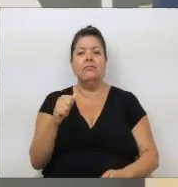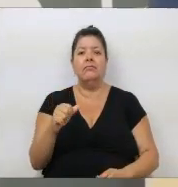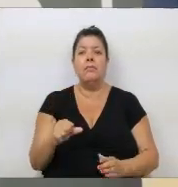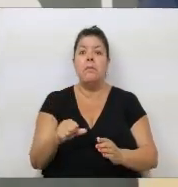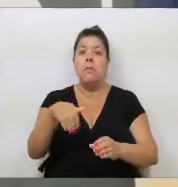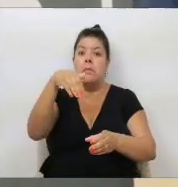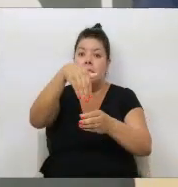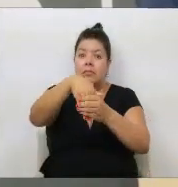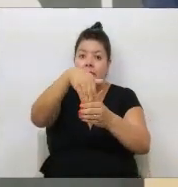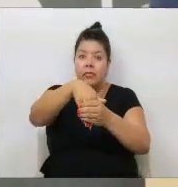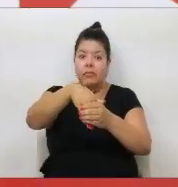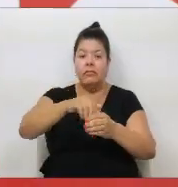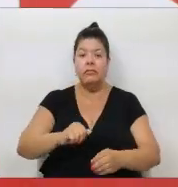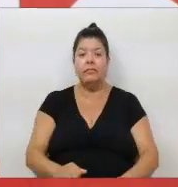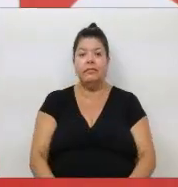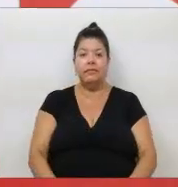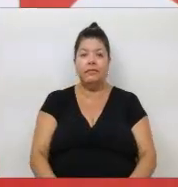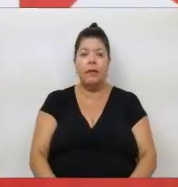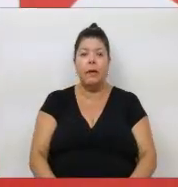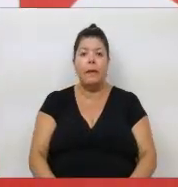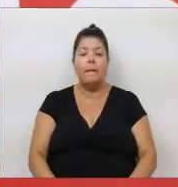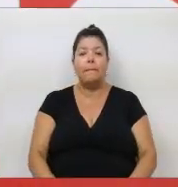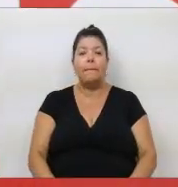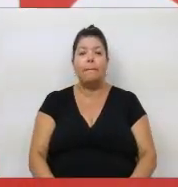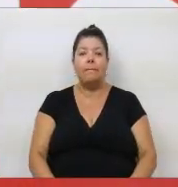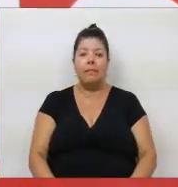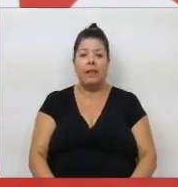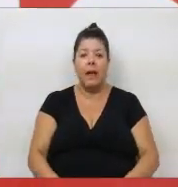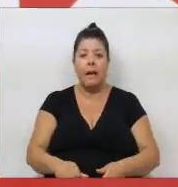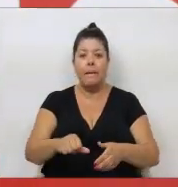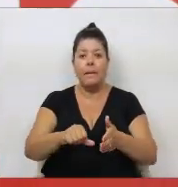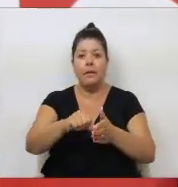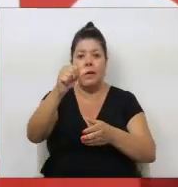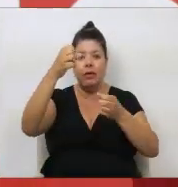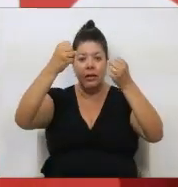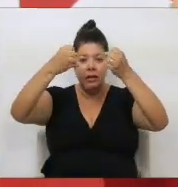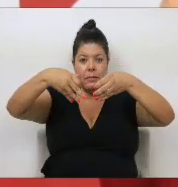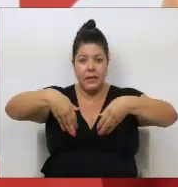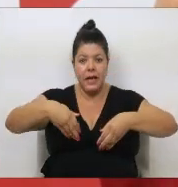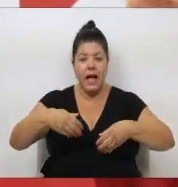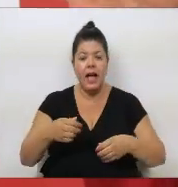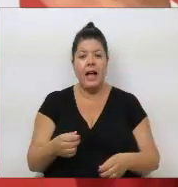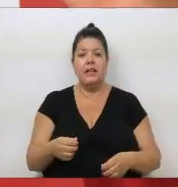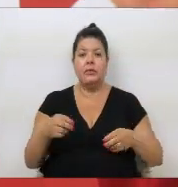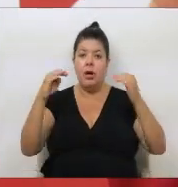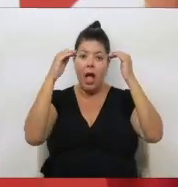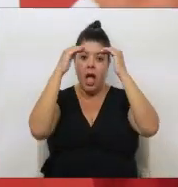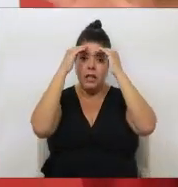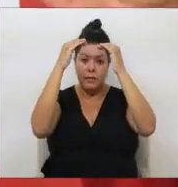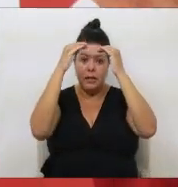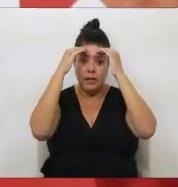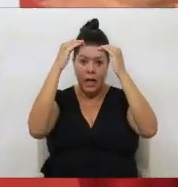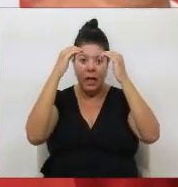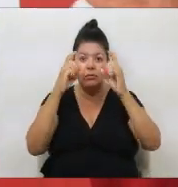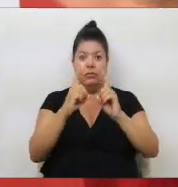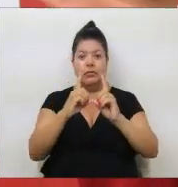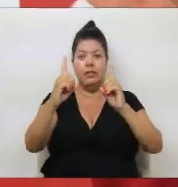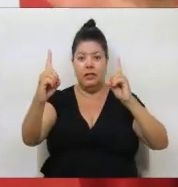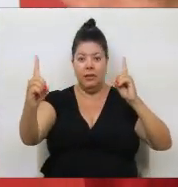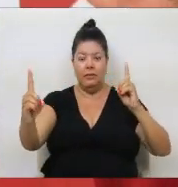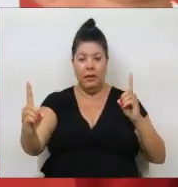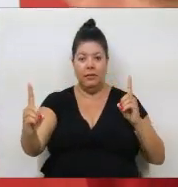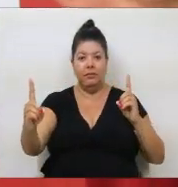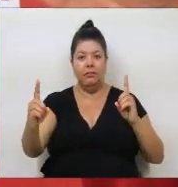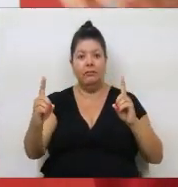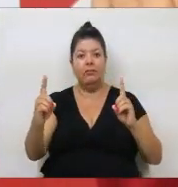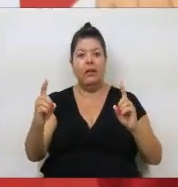eleitos? Tá bem. Primeiro, assim, vamos ressaltar aqui que nós estamos respeitando todo o